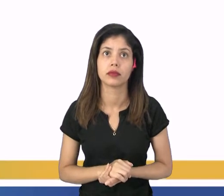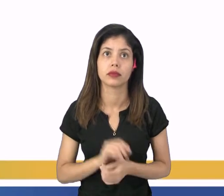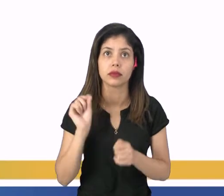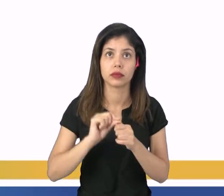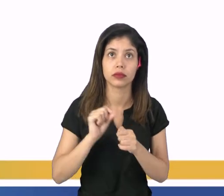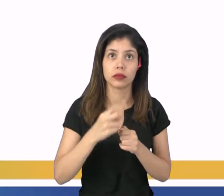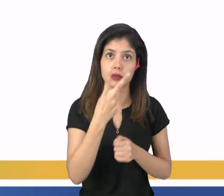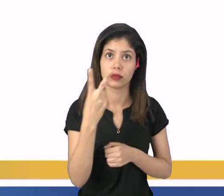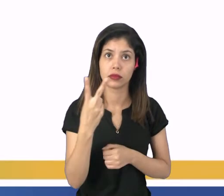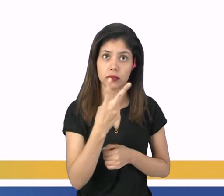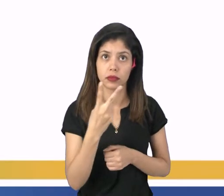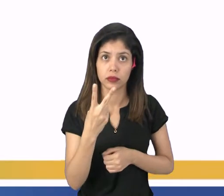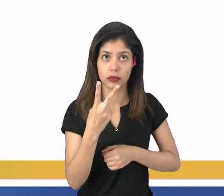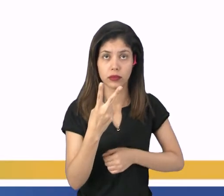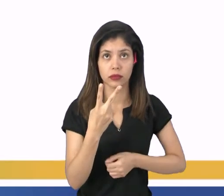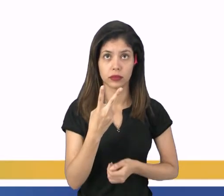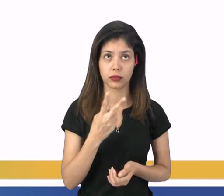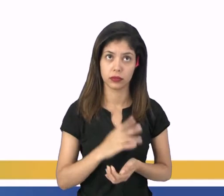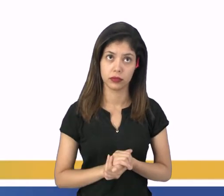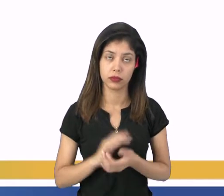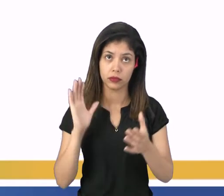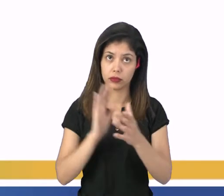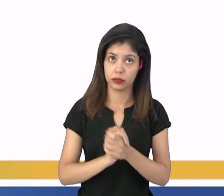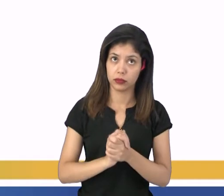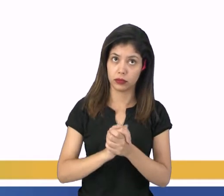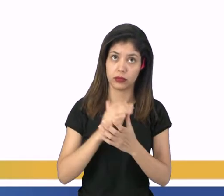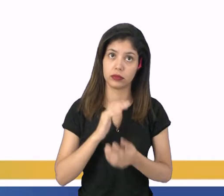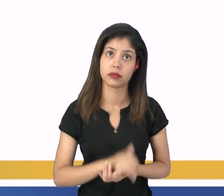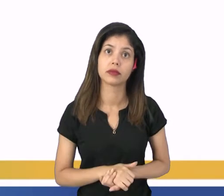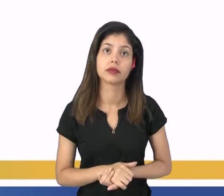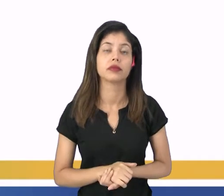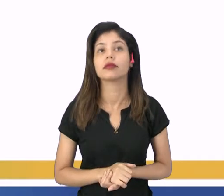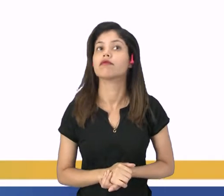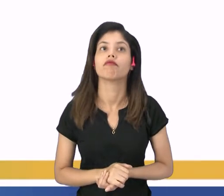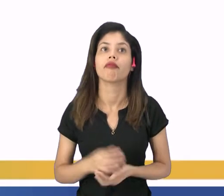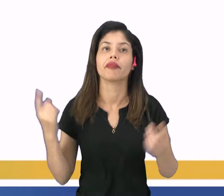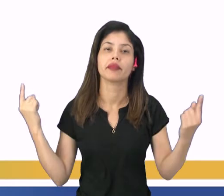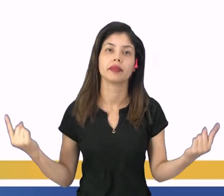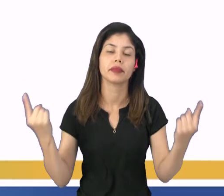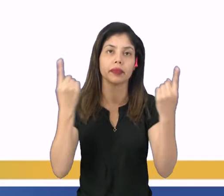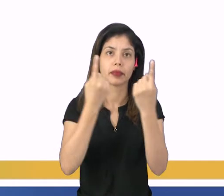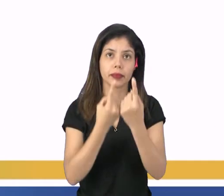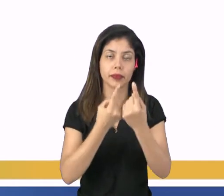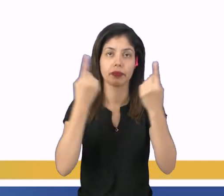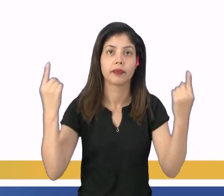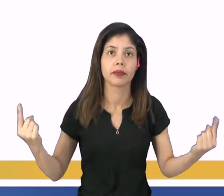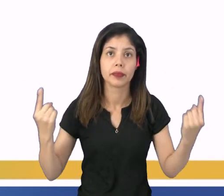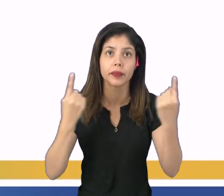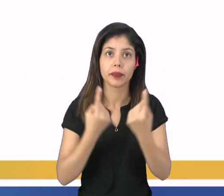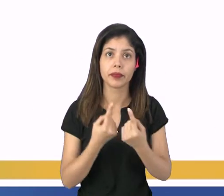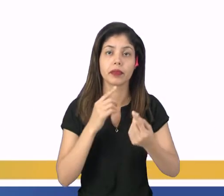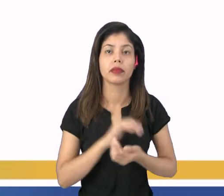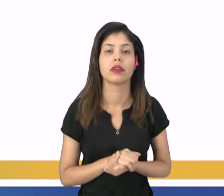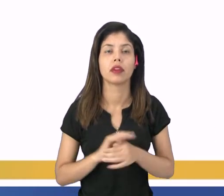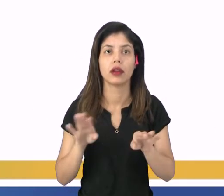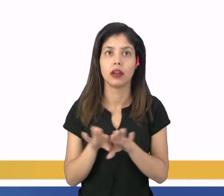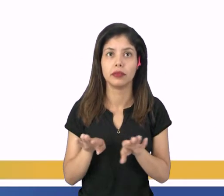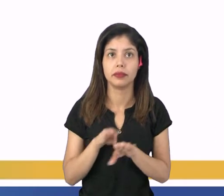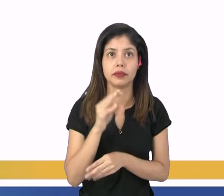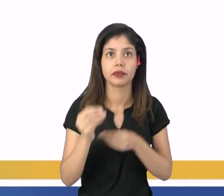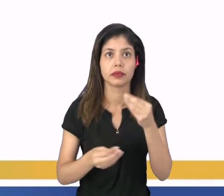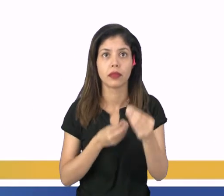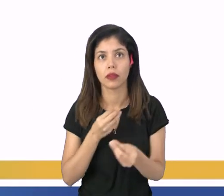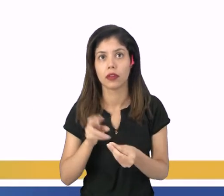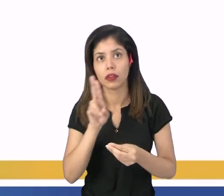duas filas, né, durante esse casamento, e um funcionário os casava. Observe nessa imagem que a gente pode observar isso. Também mostrando aí como é que